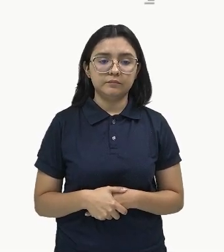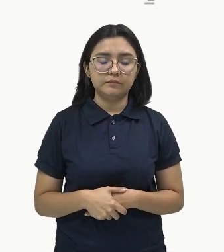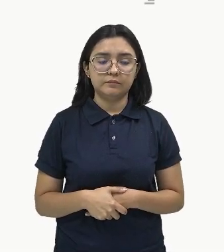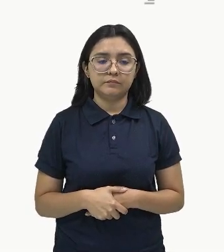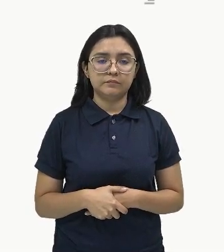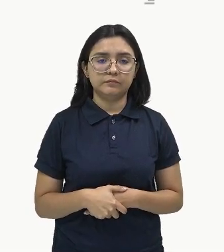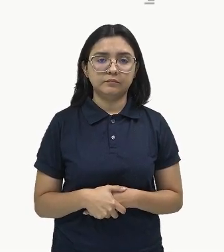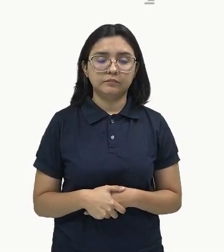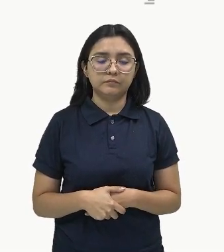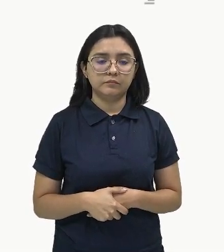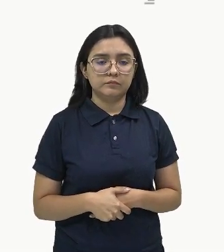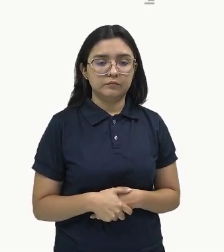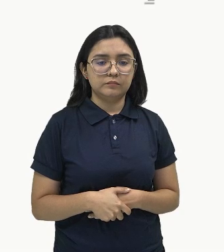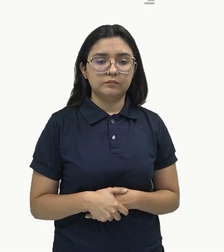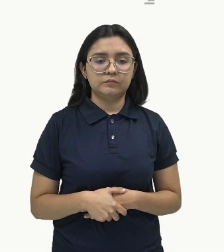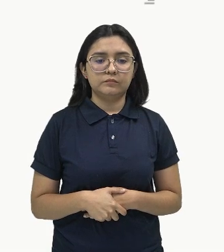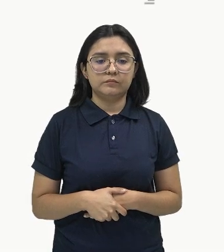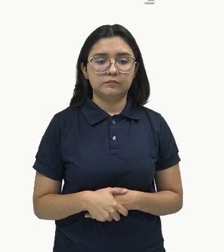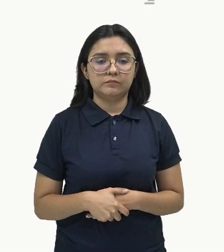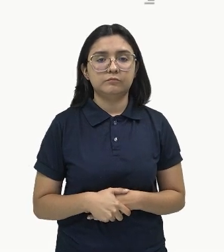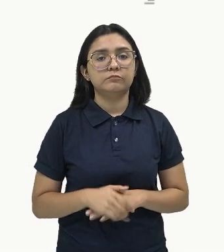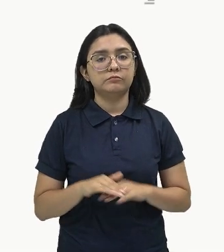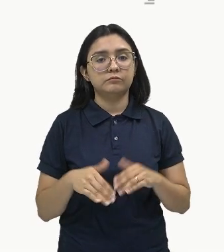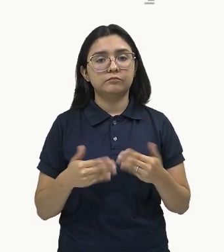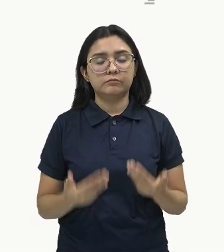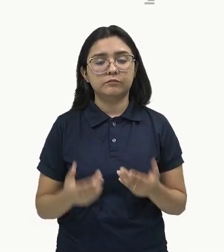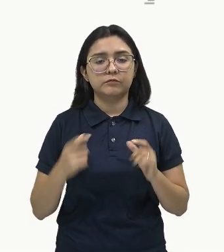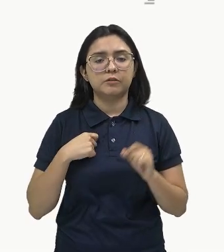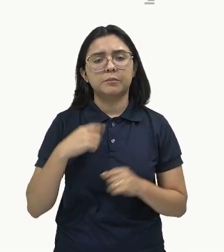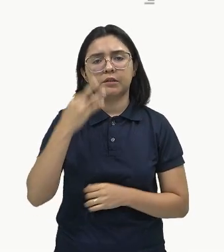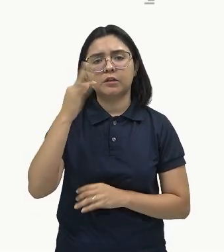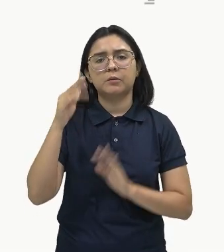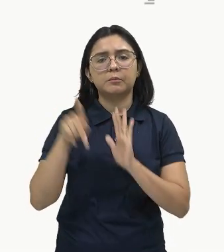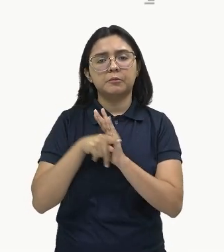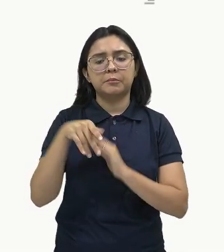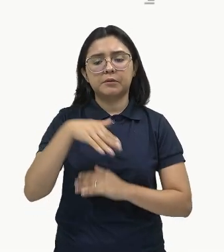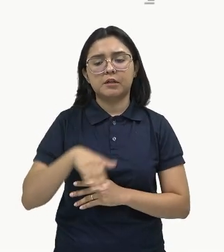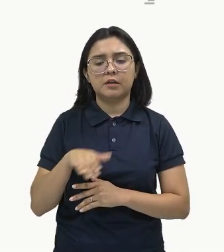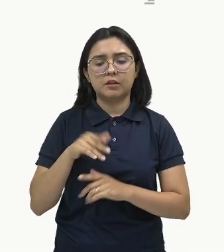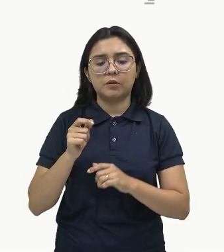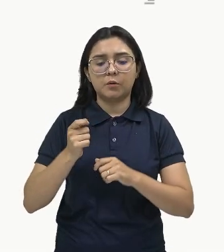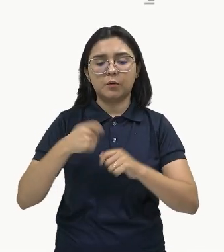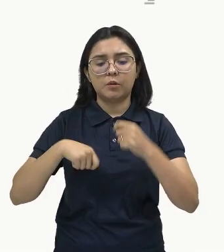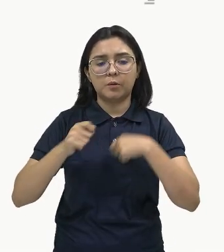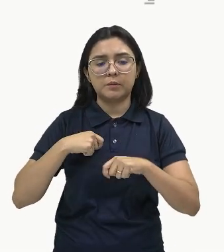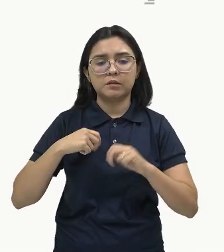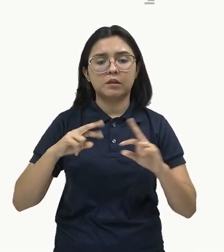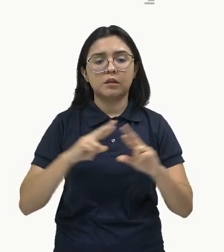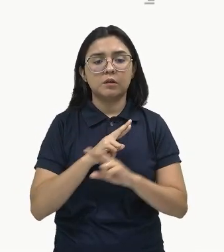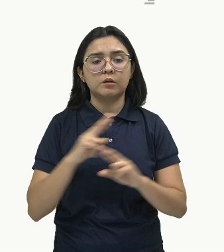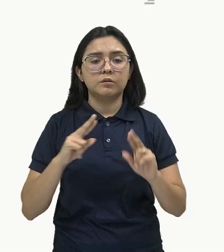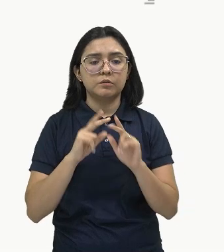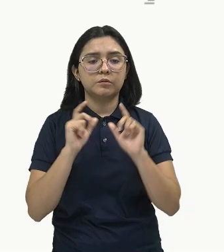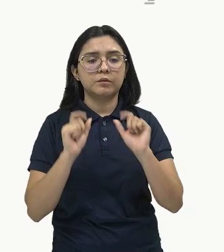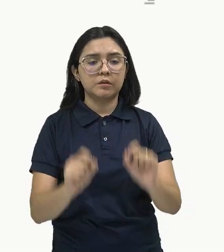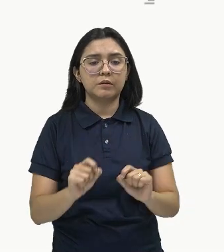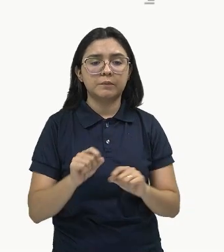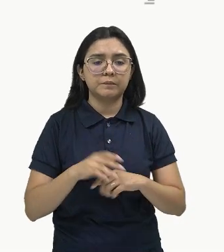country's economic growth. Então, é uma teoria econômica que está relacionada a spending,